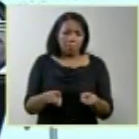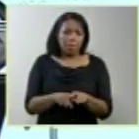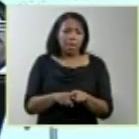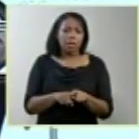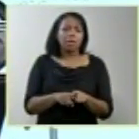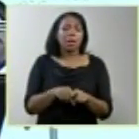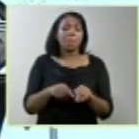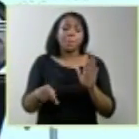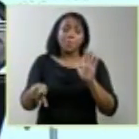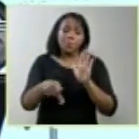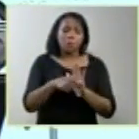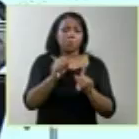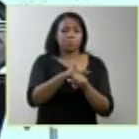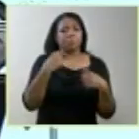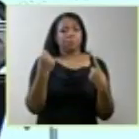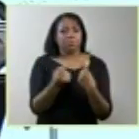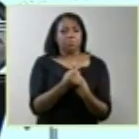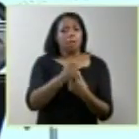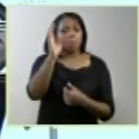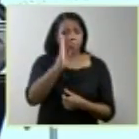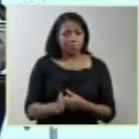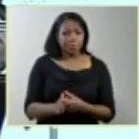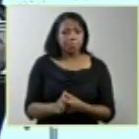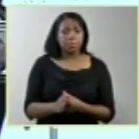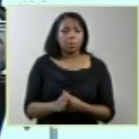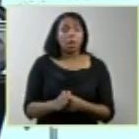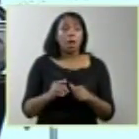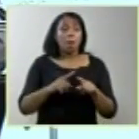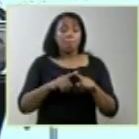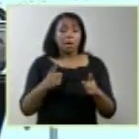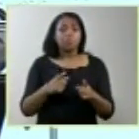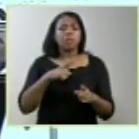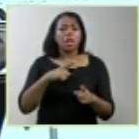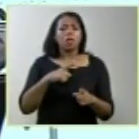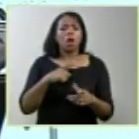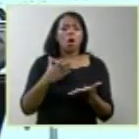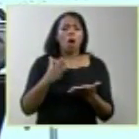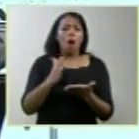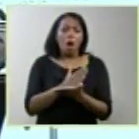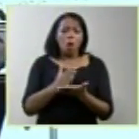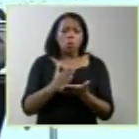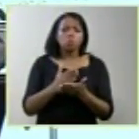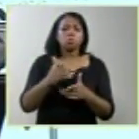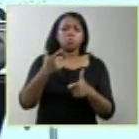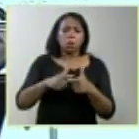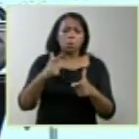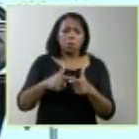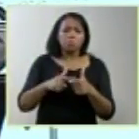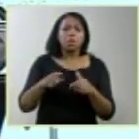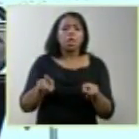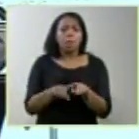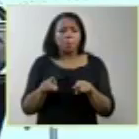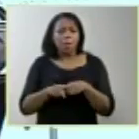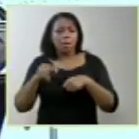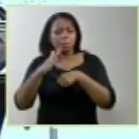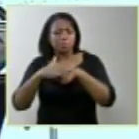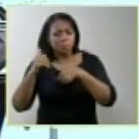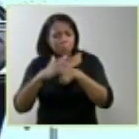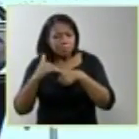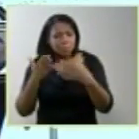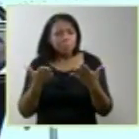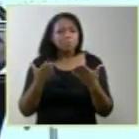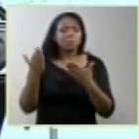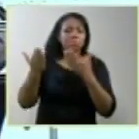da Sociedade Brasileira de Genética Médica. E atenção aos aspectos psicossociais e afetivos relacionados